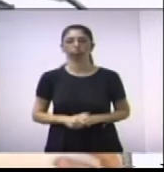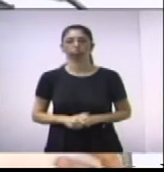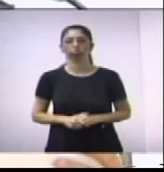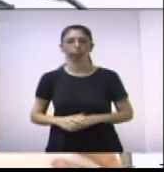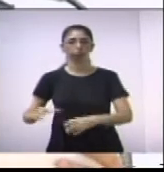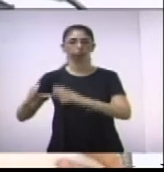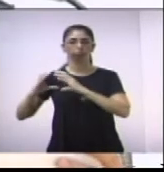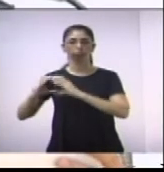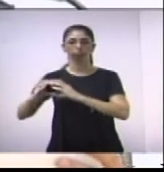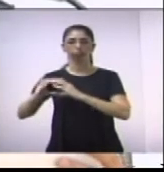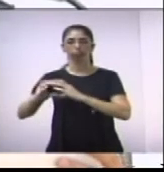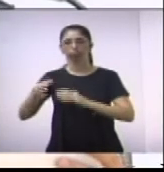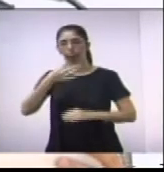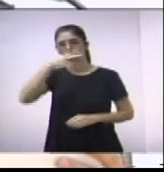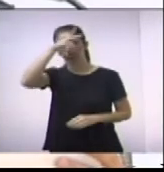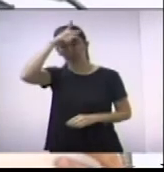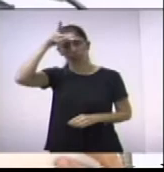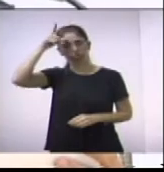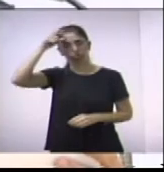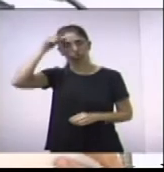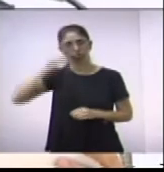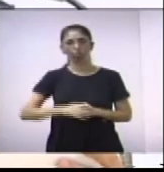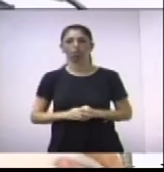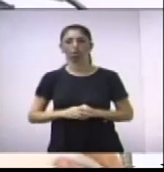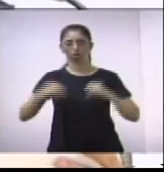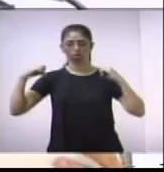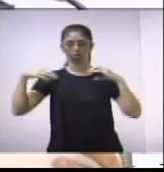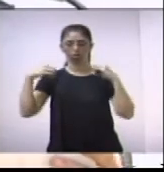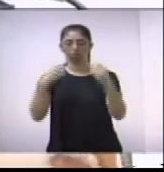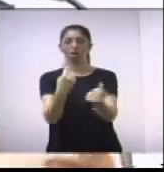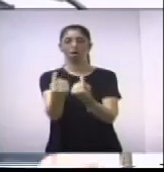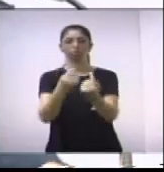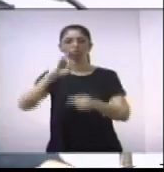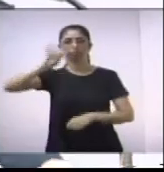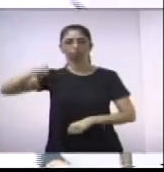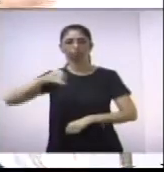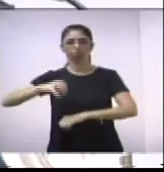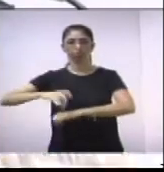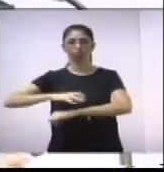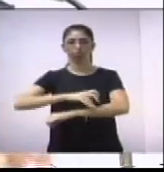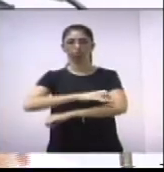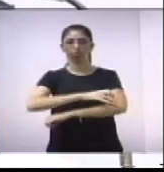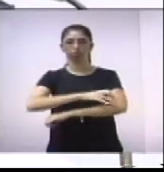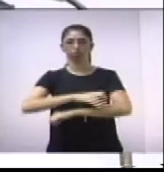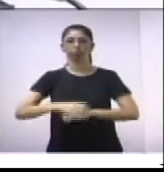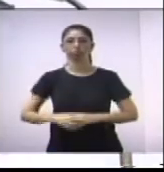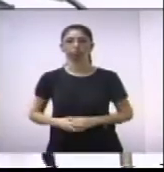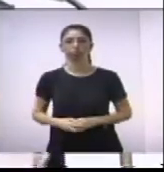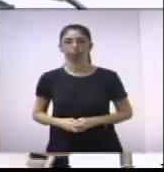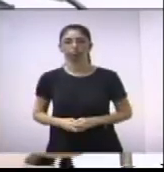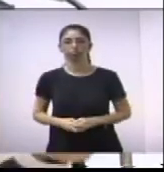vereador Zé Coco, que sugere ao Executivo melhorias na iluminação pública da Avenida João Aranha.